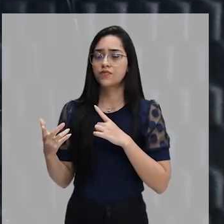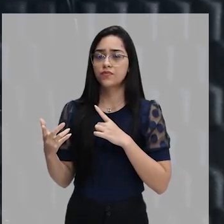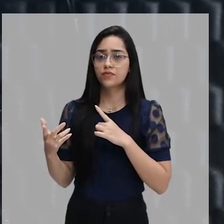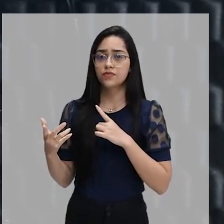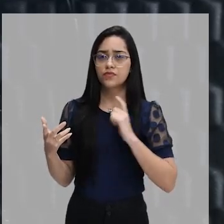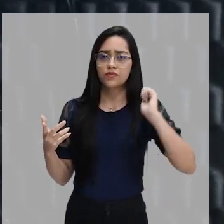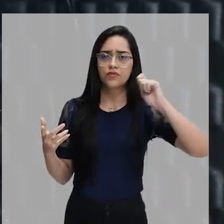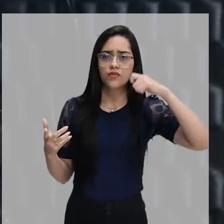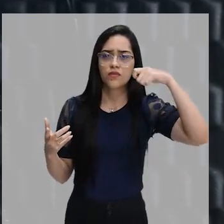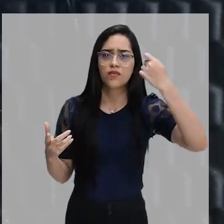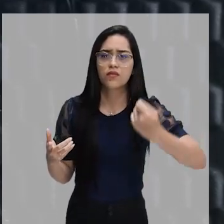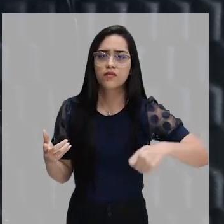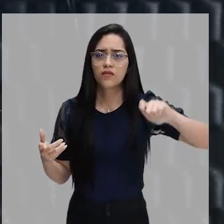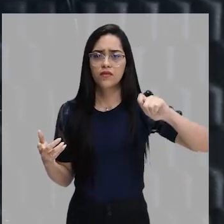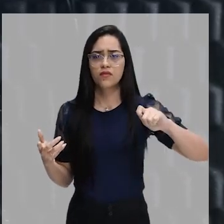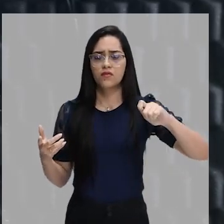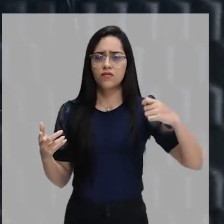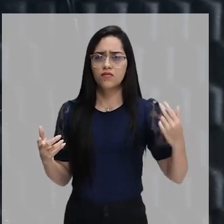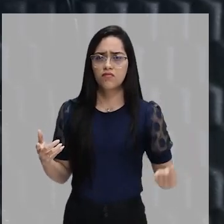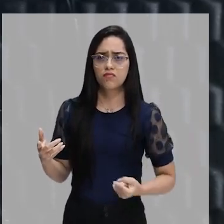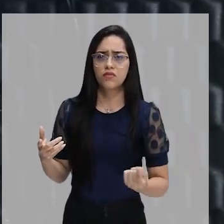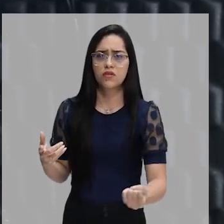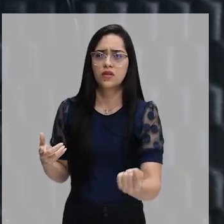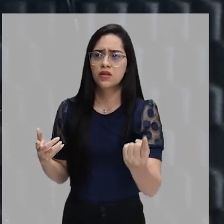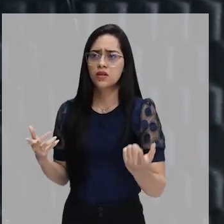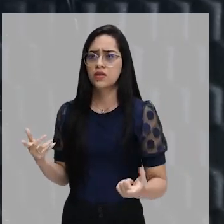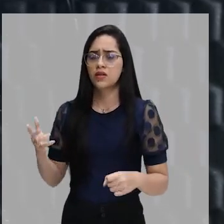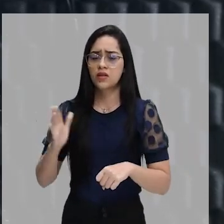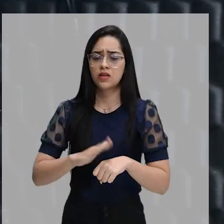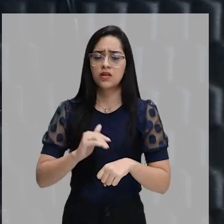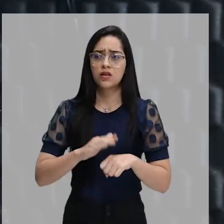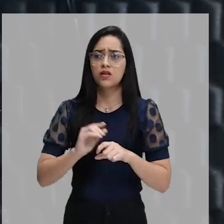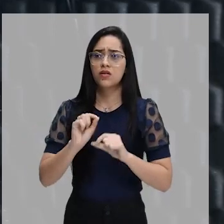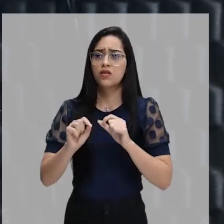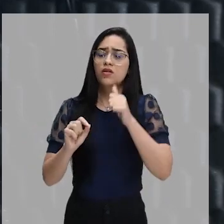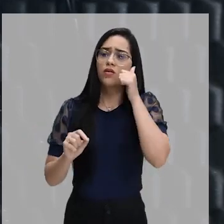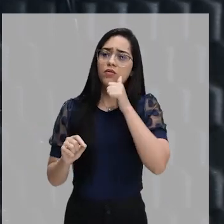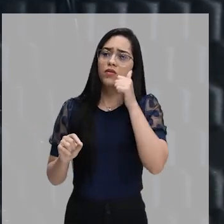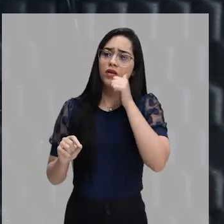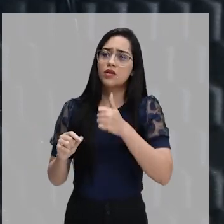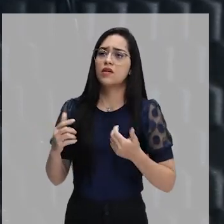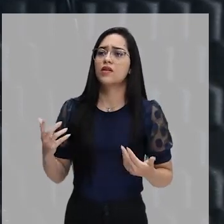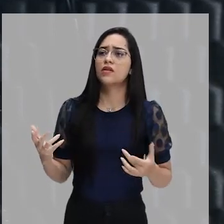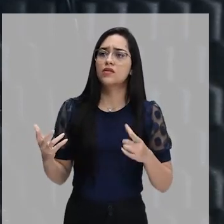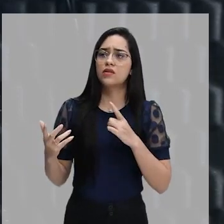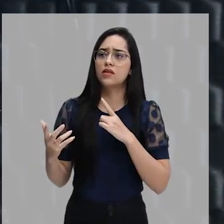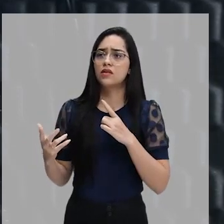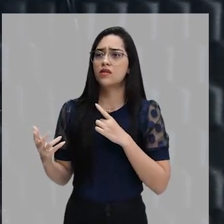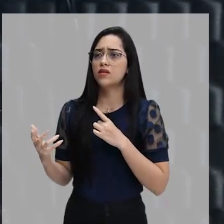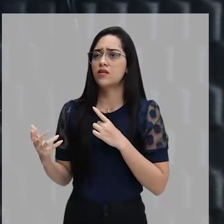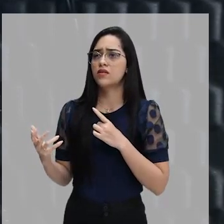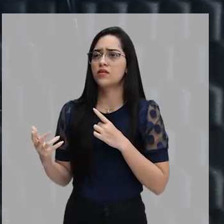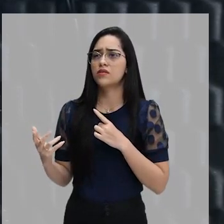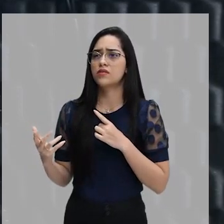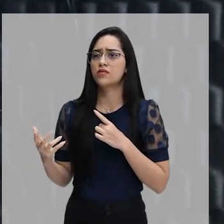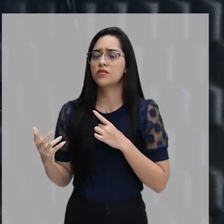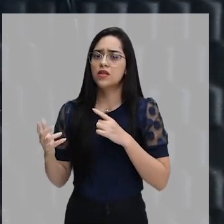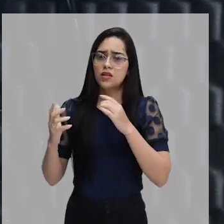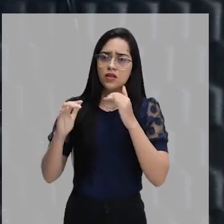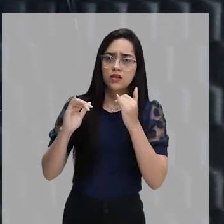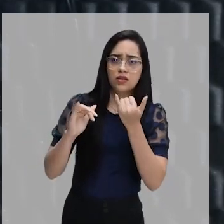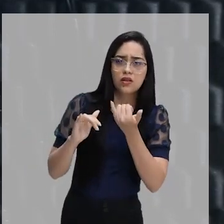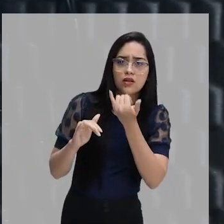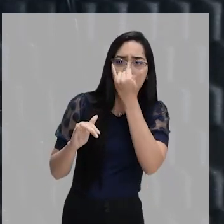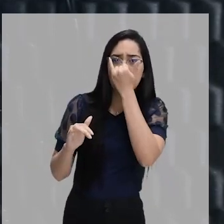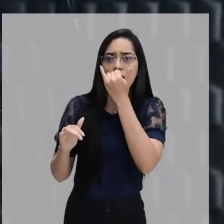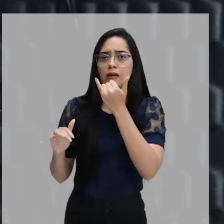feitiço precário e eterno. Olha só, tá chamando a mulher de uma pessoa, alguém que engana,